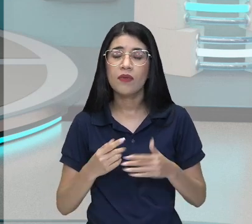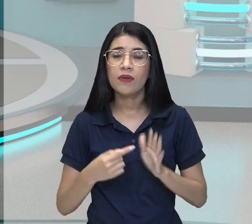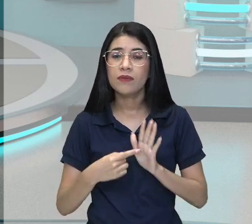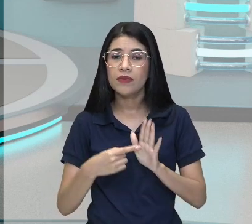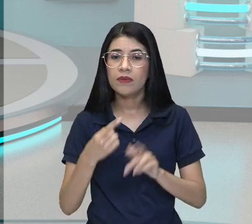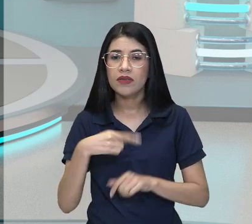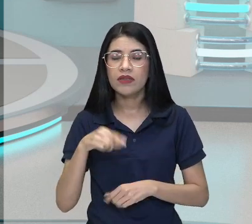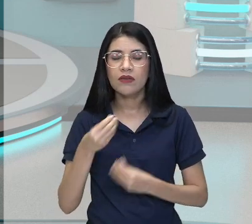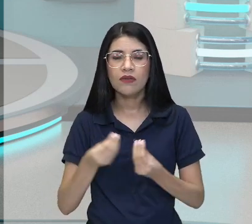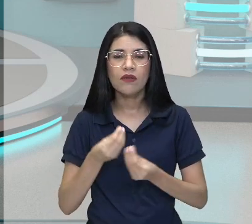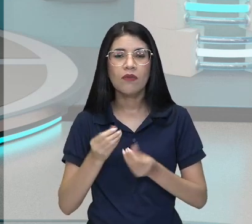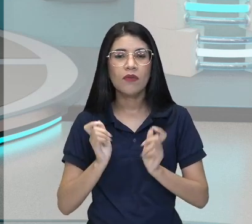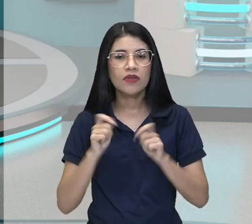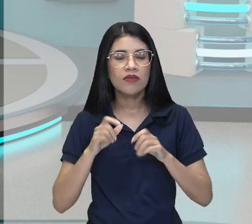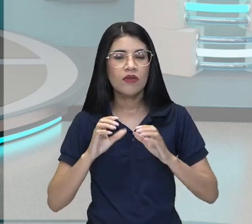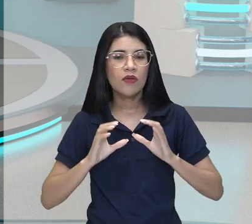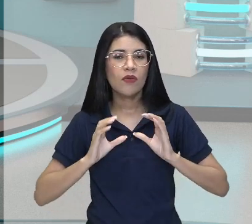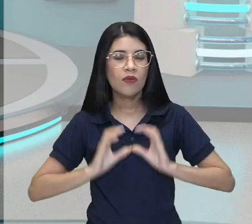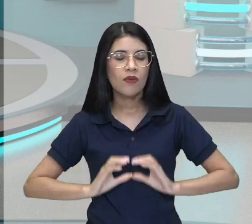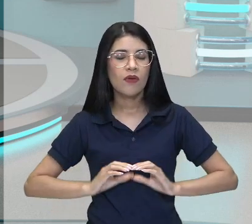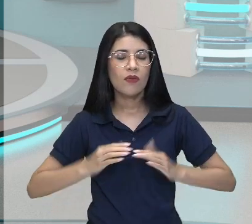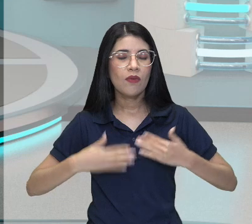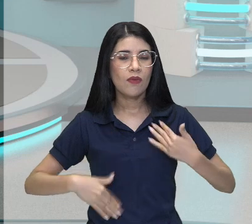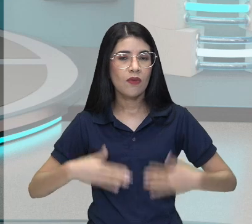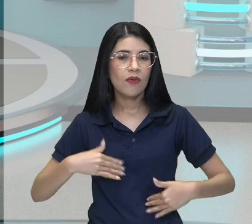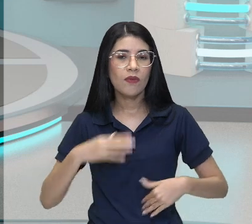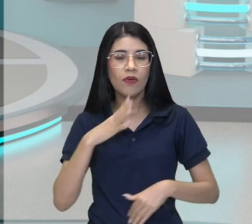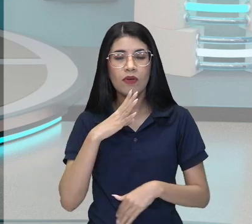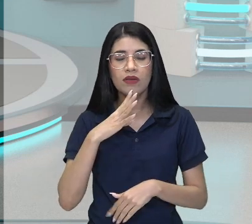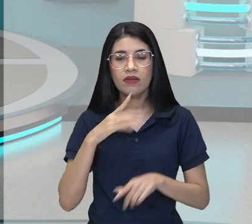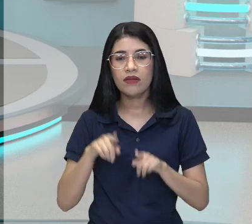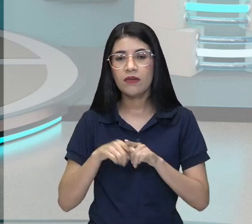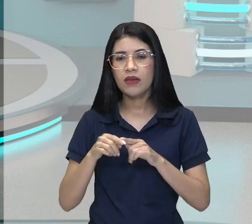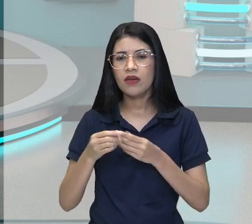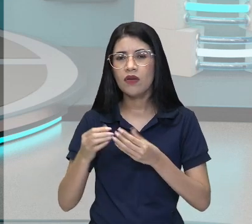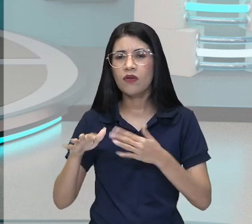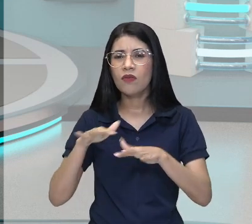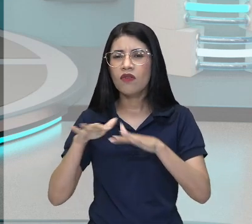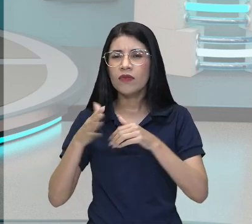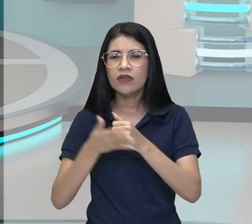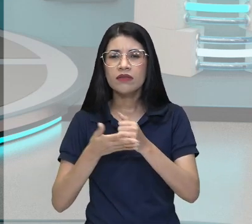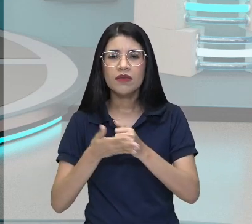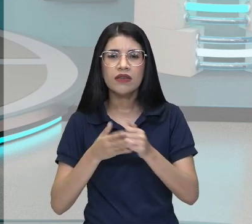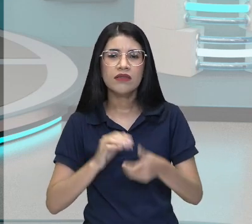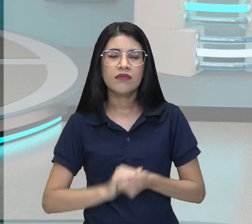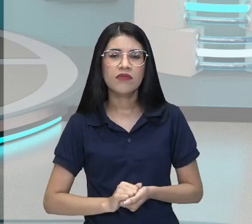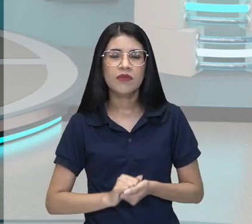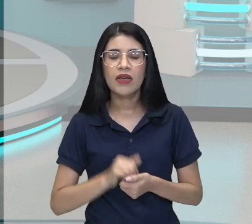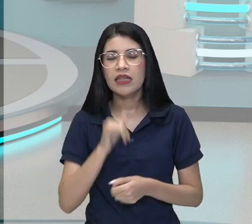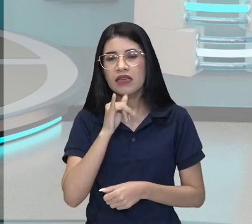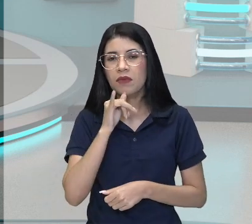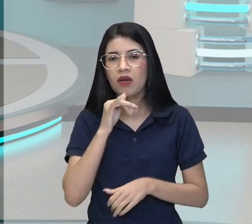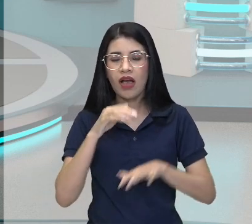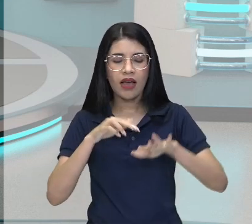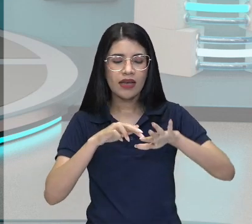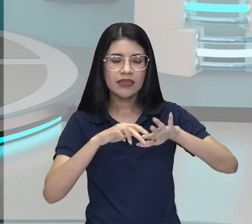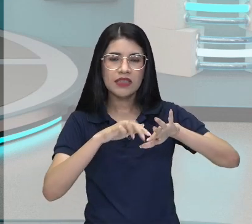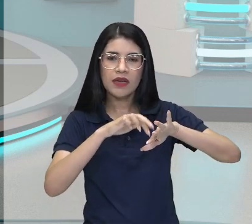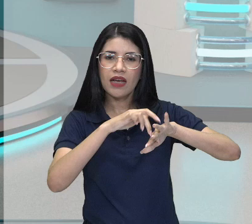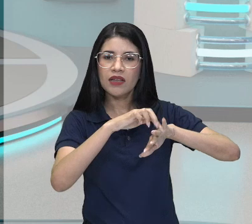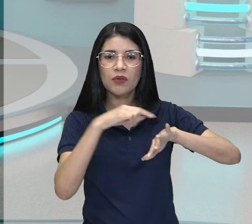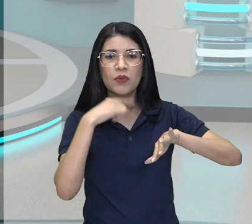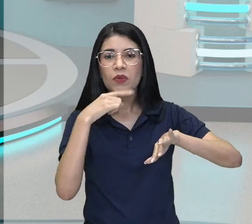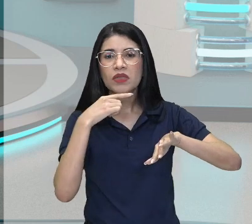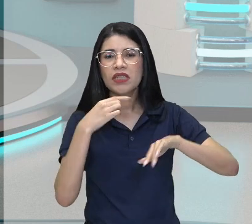o corpo, né? Saber os movimentos, primeiros movimentos, como é que eu tenho? Às vezes a pessoa, eu não consigo subir uma escada, o meu braço. Então, se